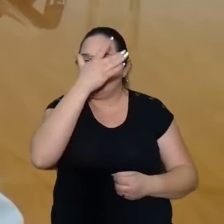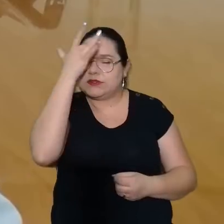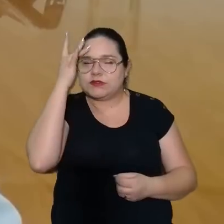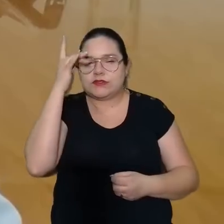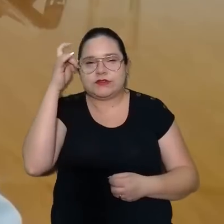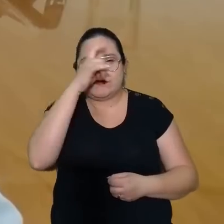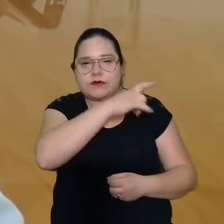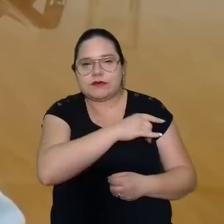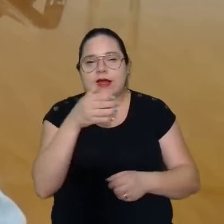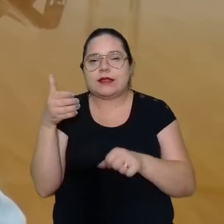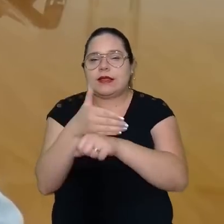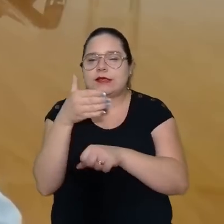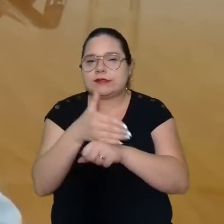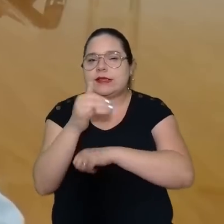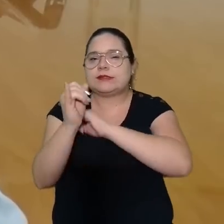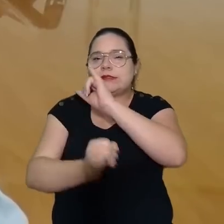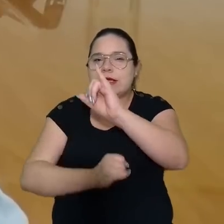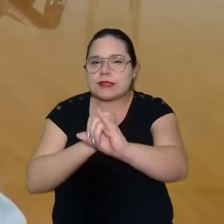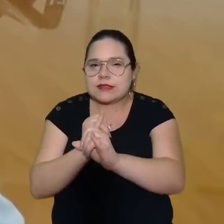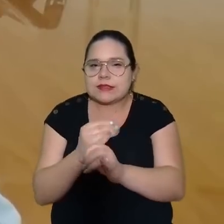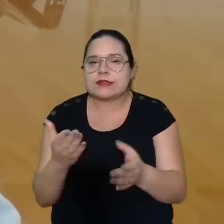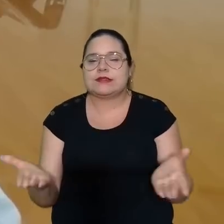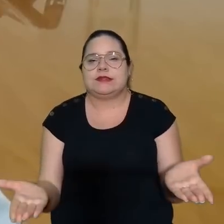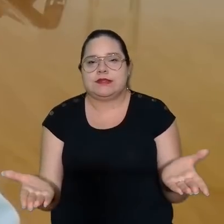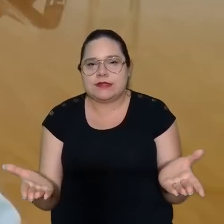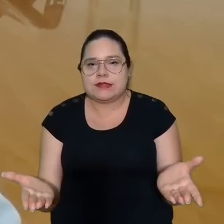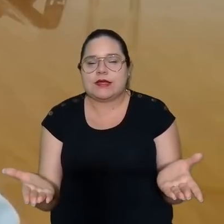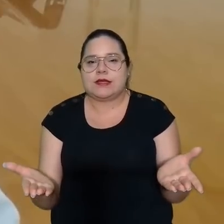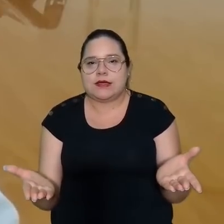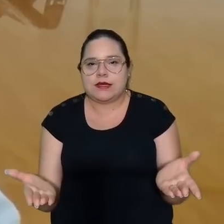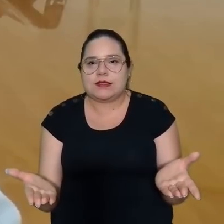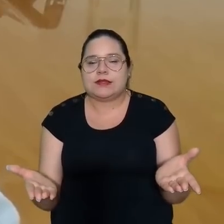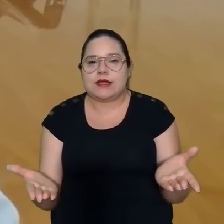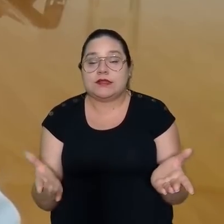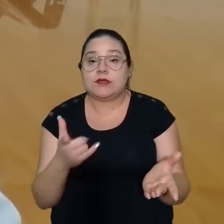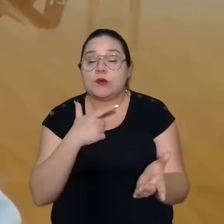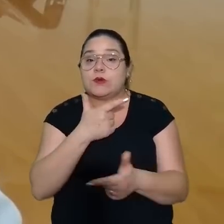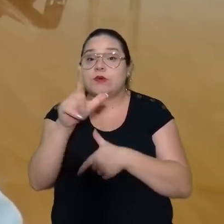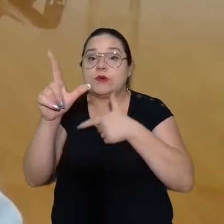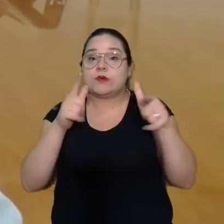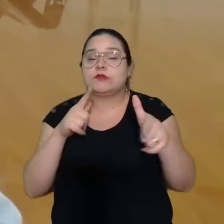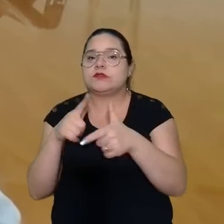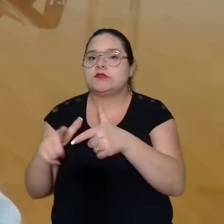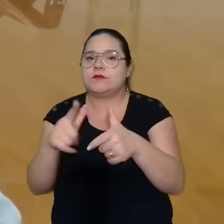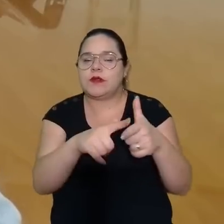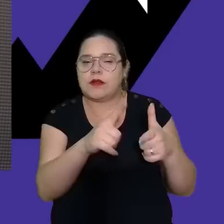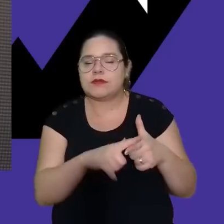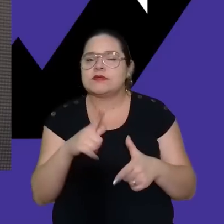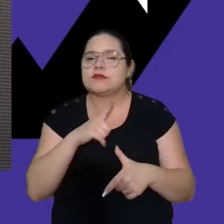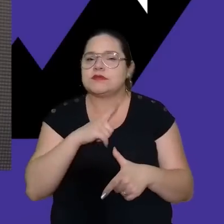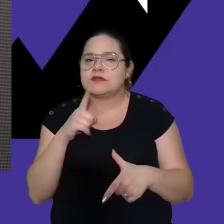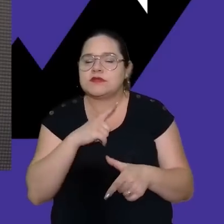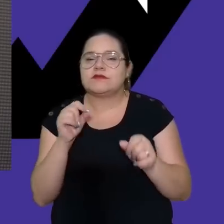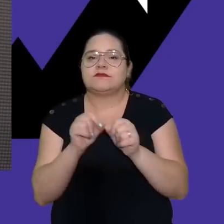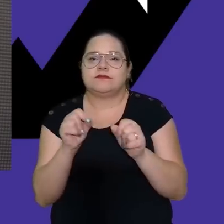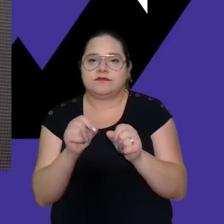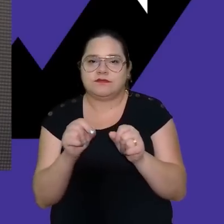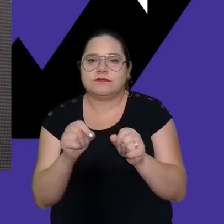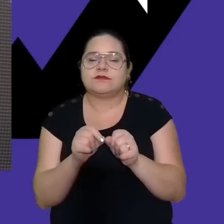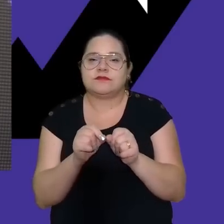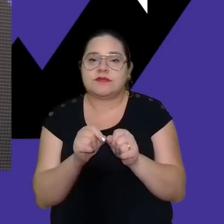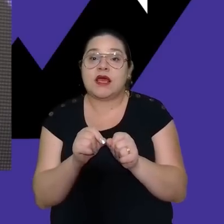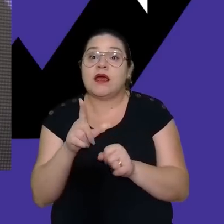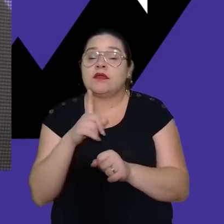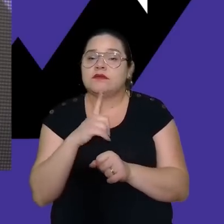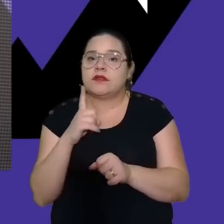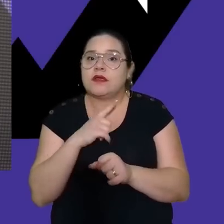na propriedade, que tem esses outros problemas que estão sendo trabalhados, né, para que ele possa ter esse